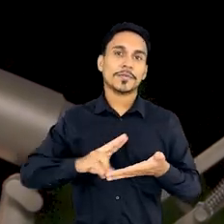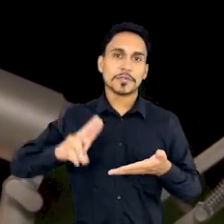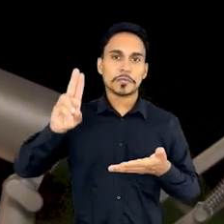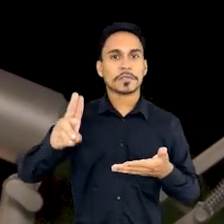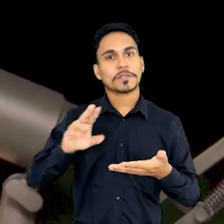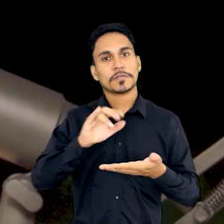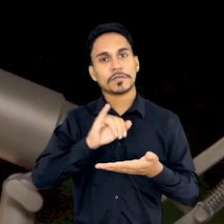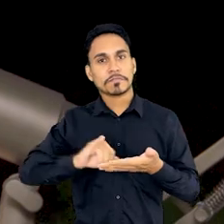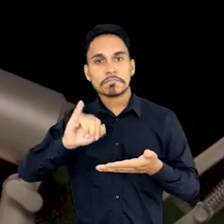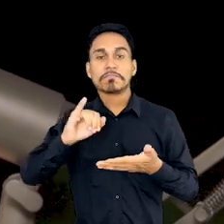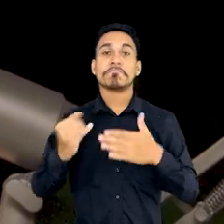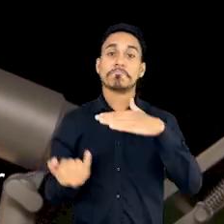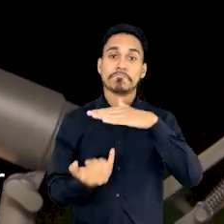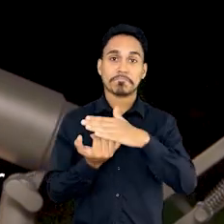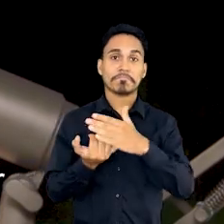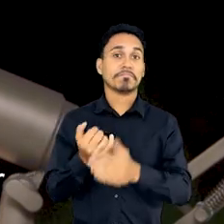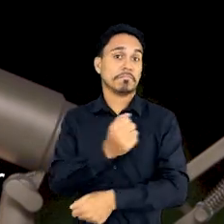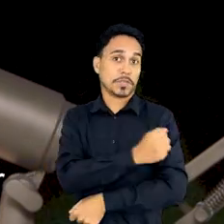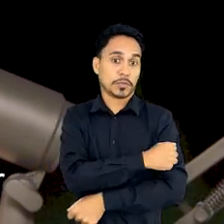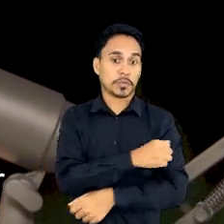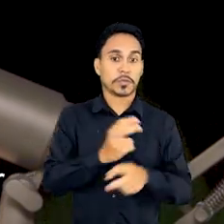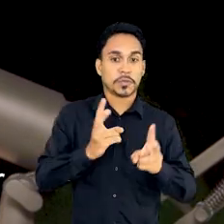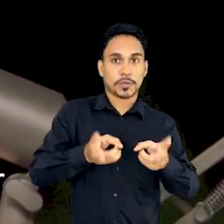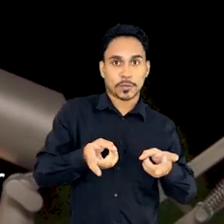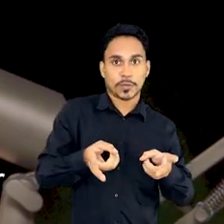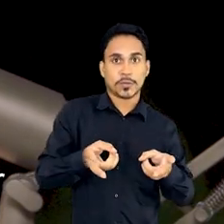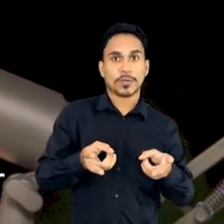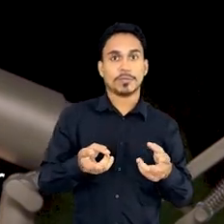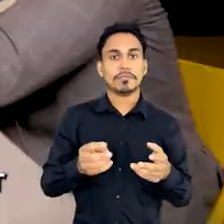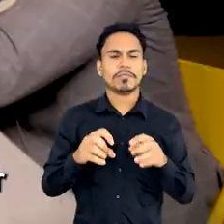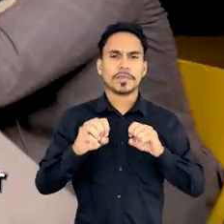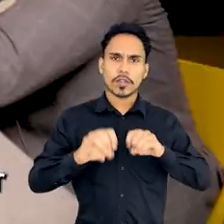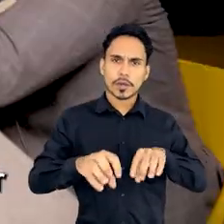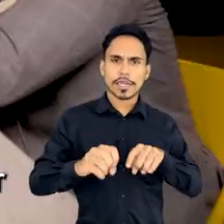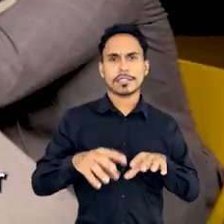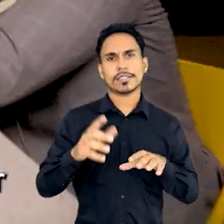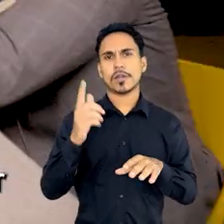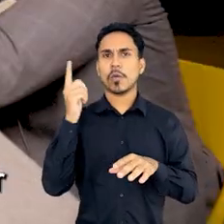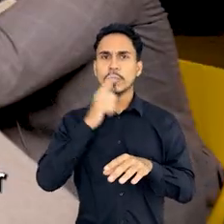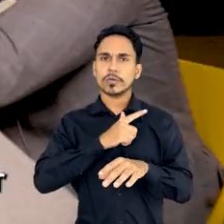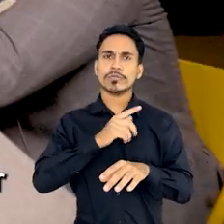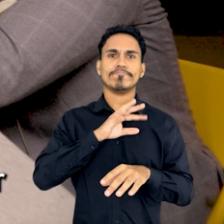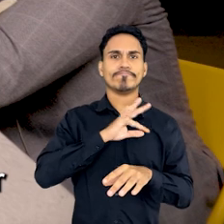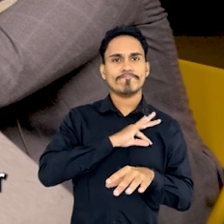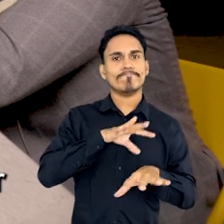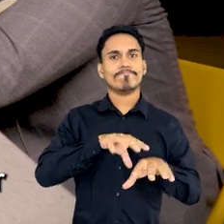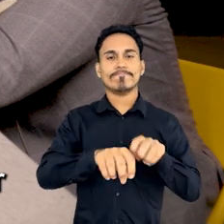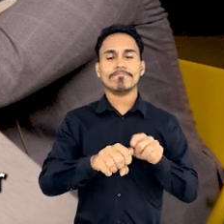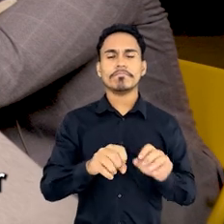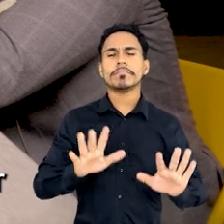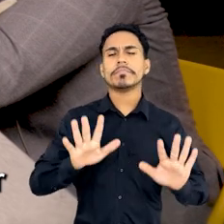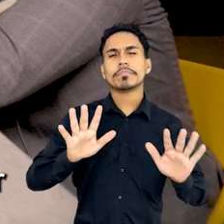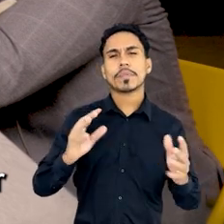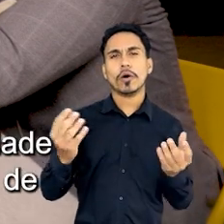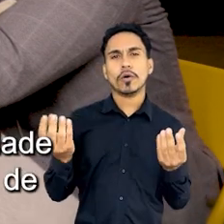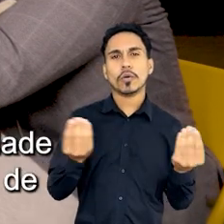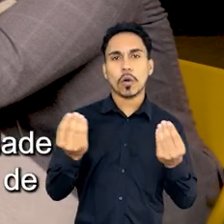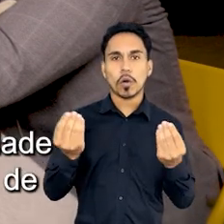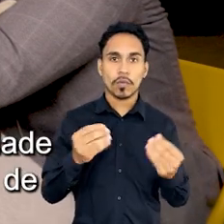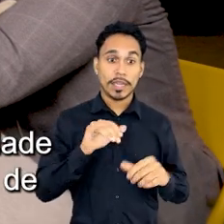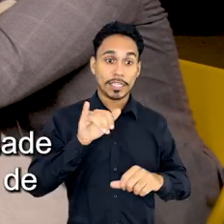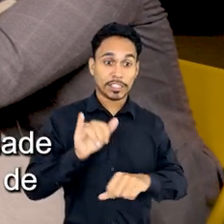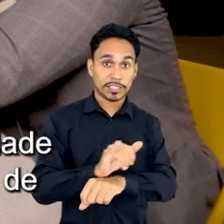eh sobre esse fortalecimento desses sistemas né públicos de educação profissional e tecn lógica é como se equilibrar